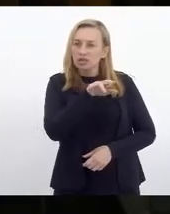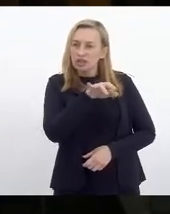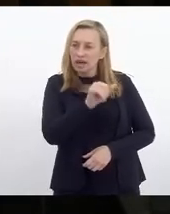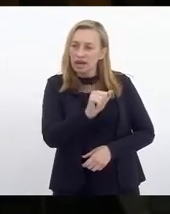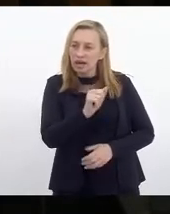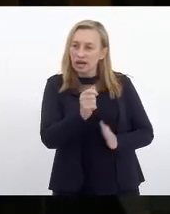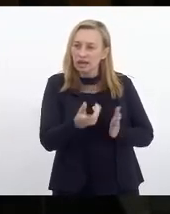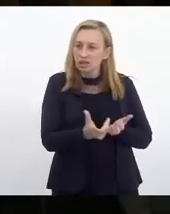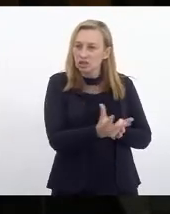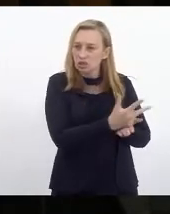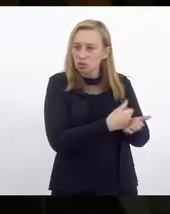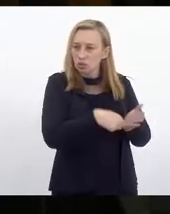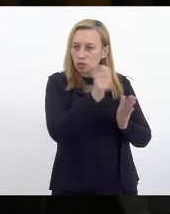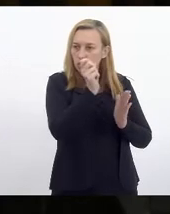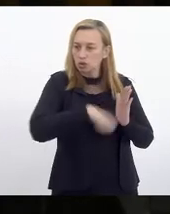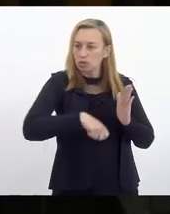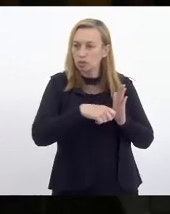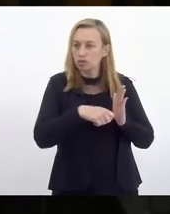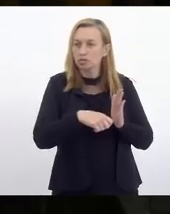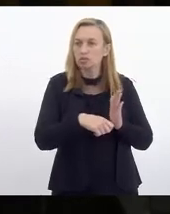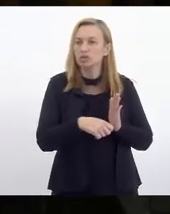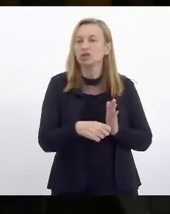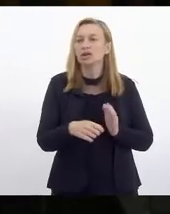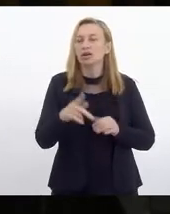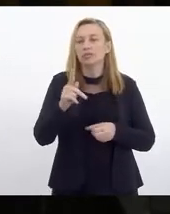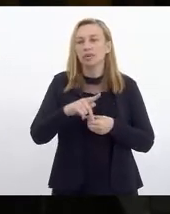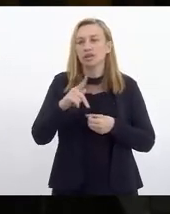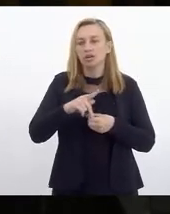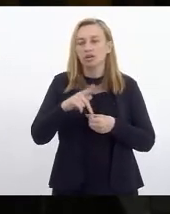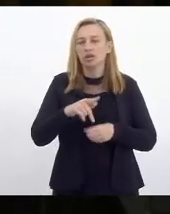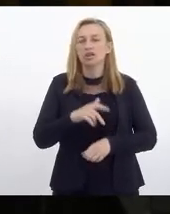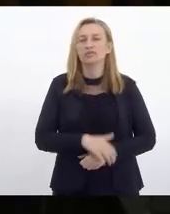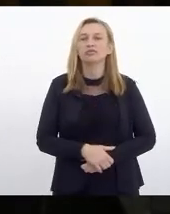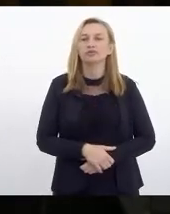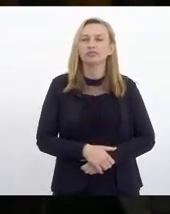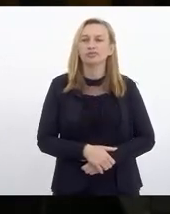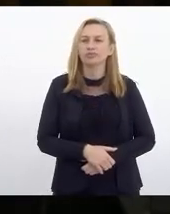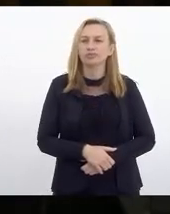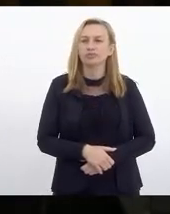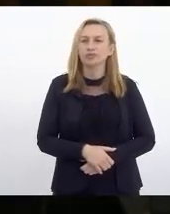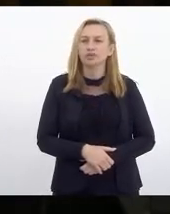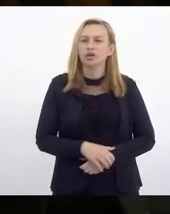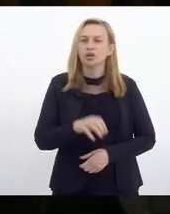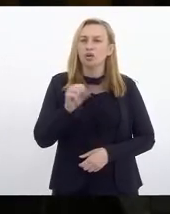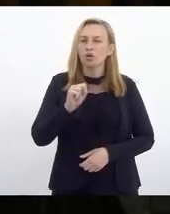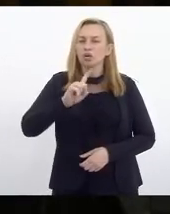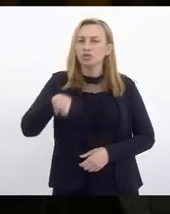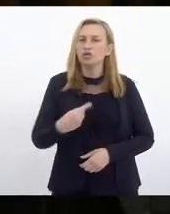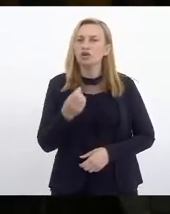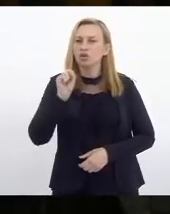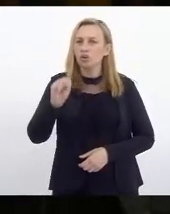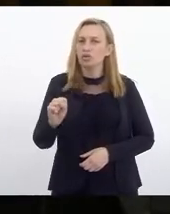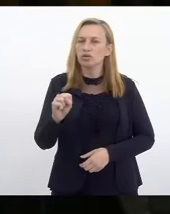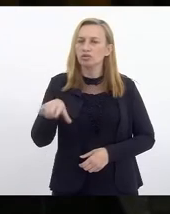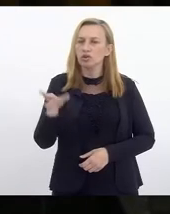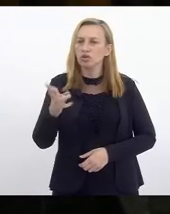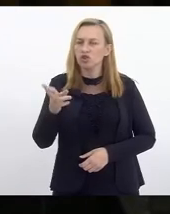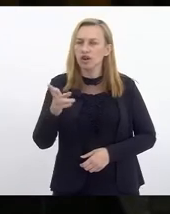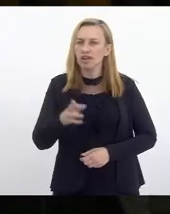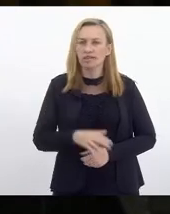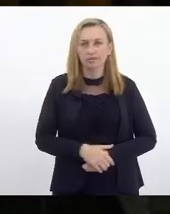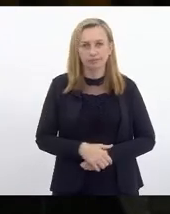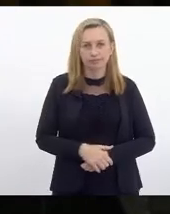Petrobras, que desses 9,5 bilhões de reais, 8,8 bilhões de